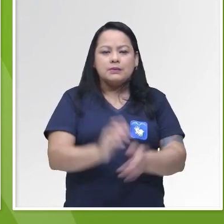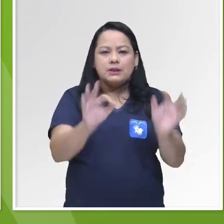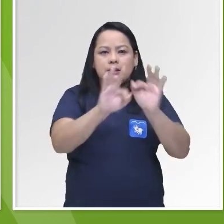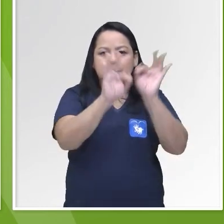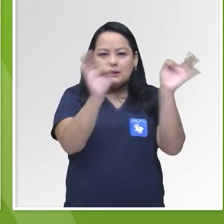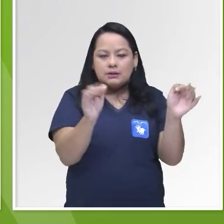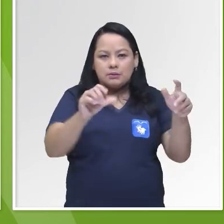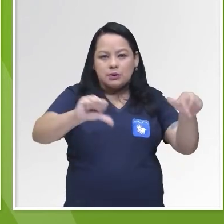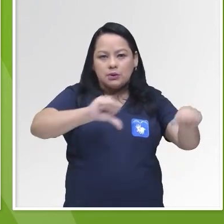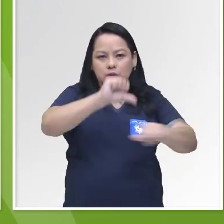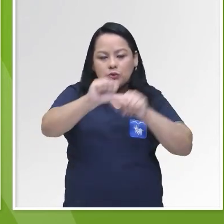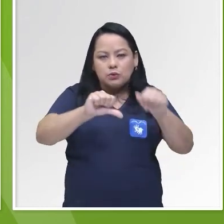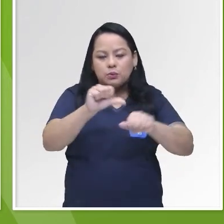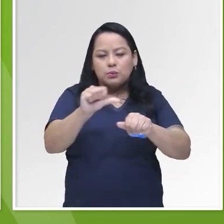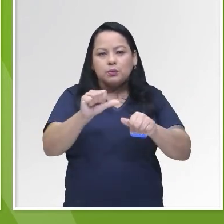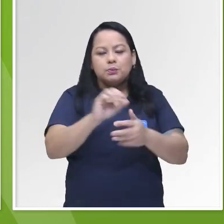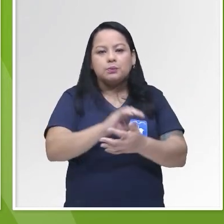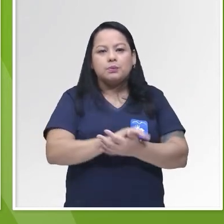simples